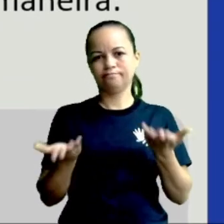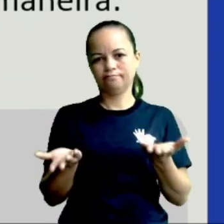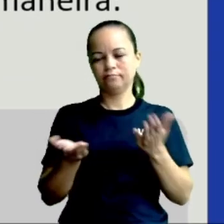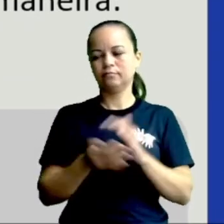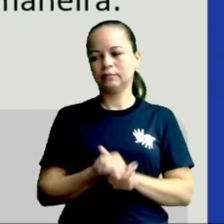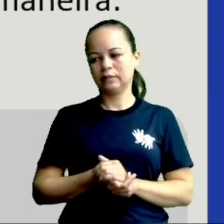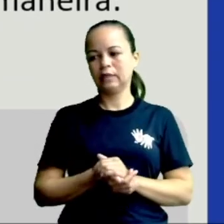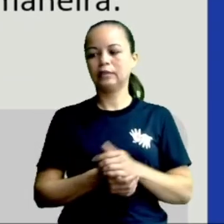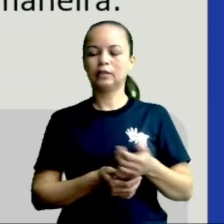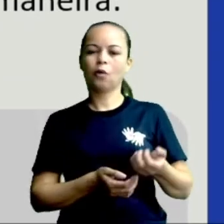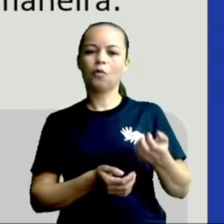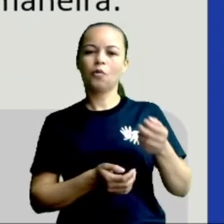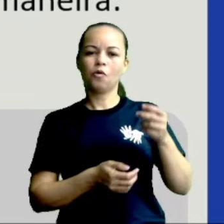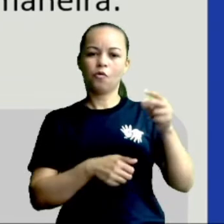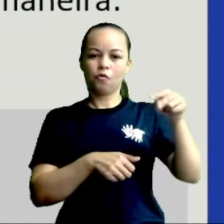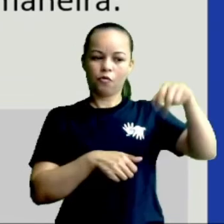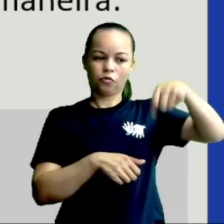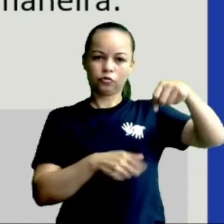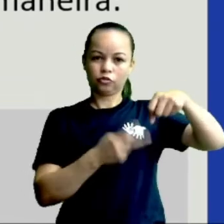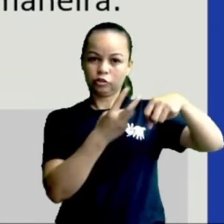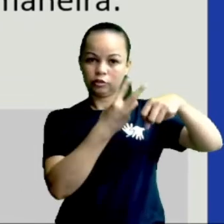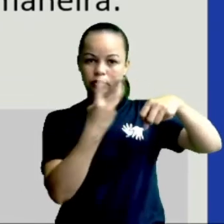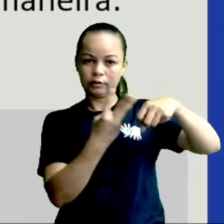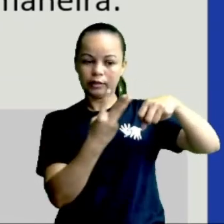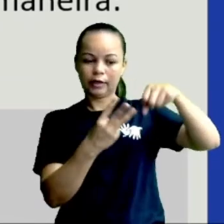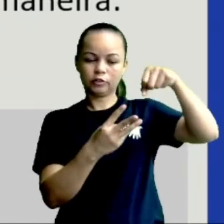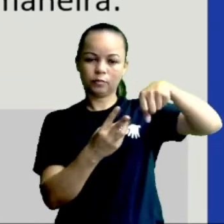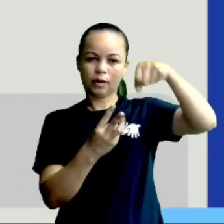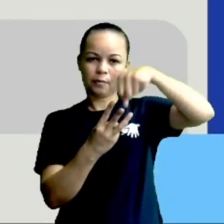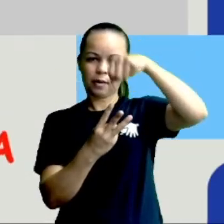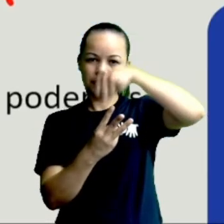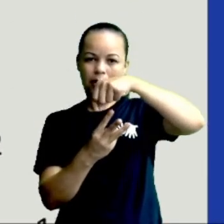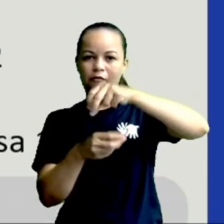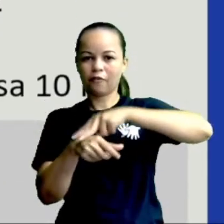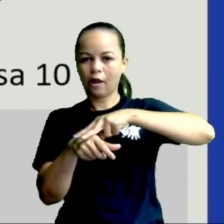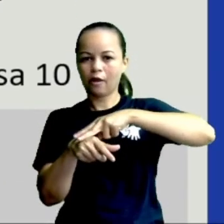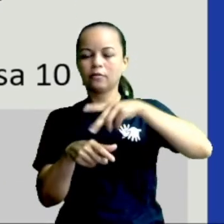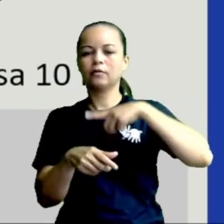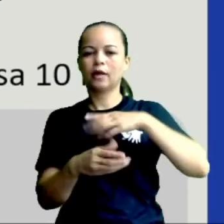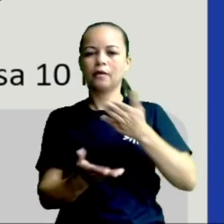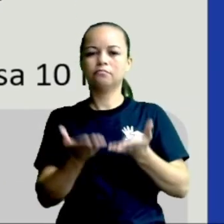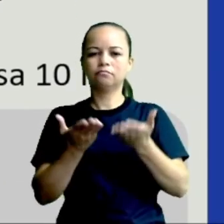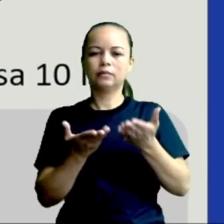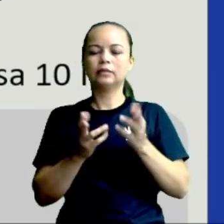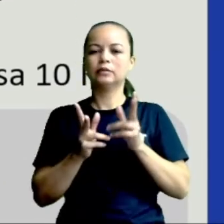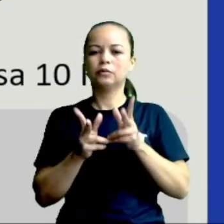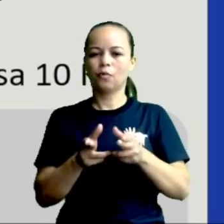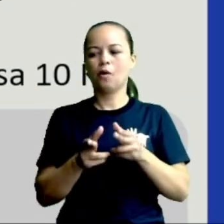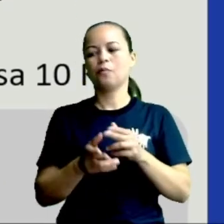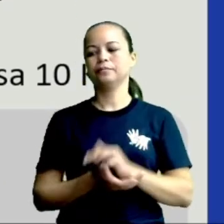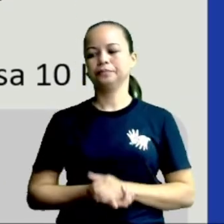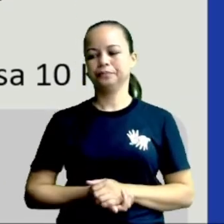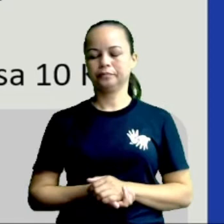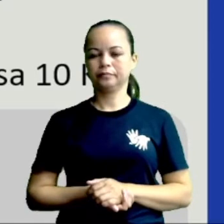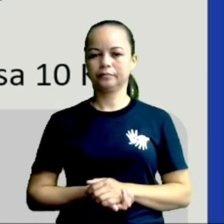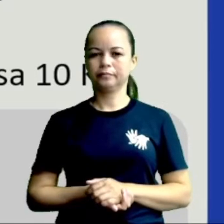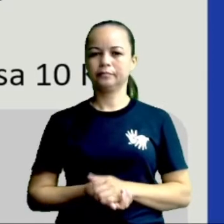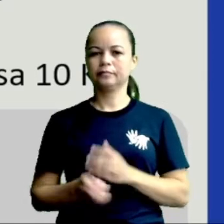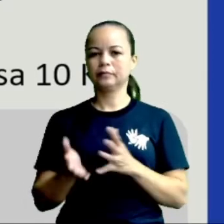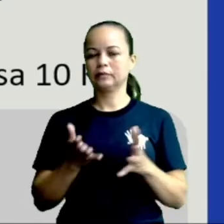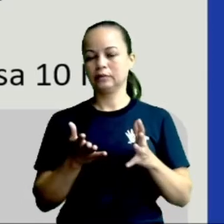mesmo peso do pacote Verde tem o mesmo peso que que eu vou fazer presta bem atenção a